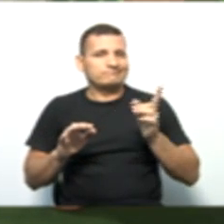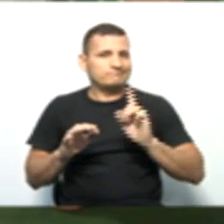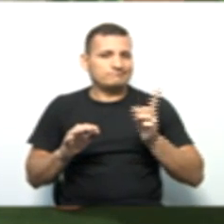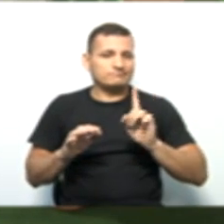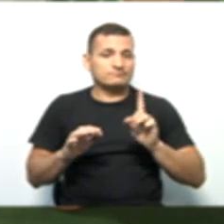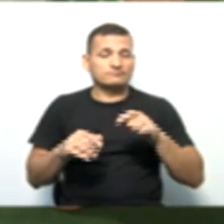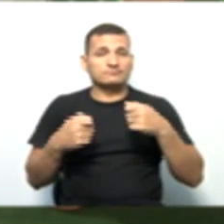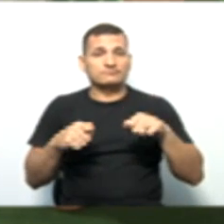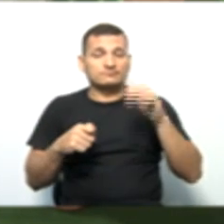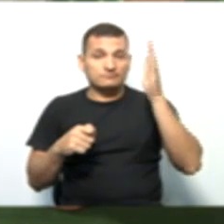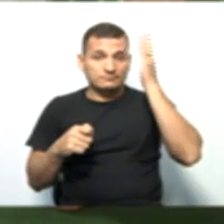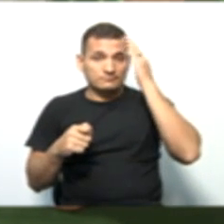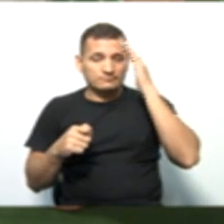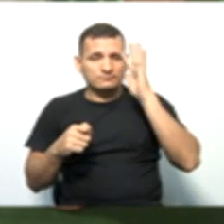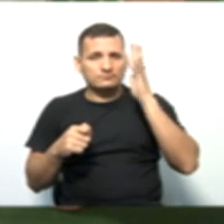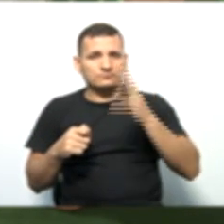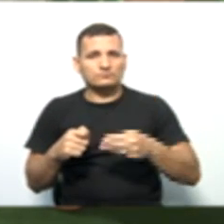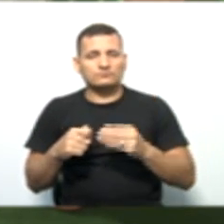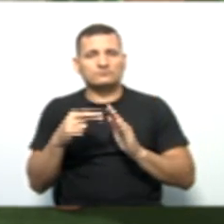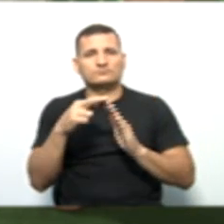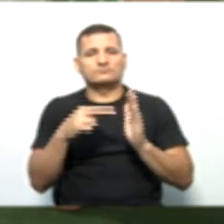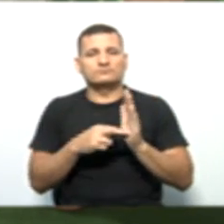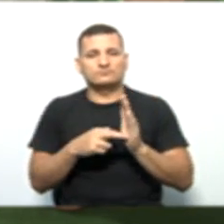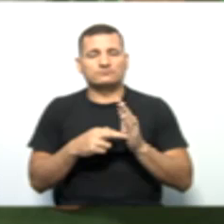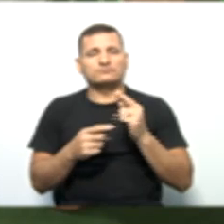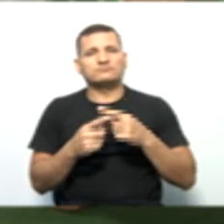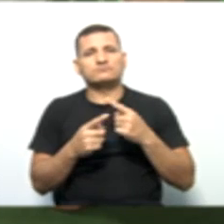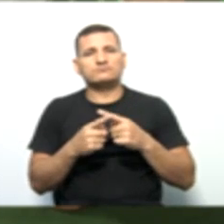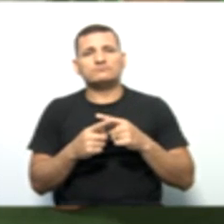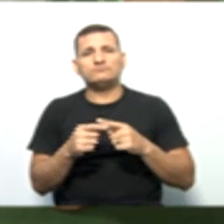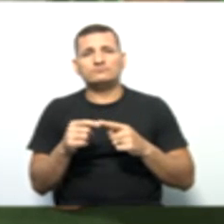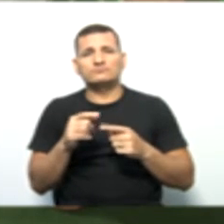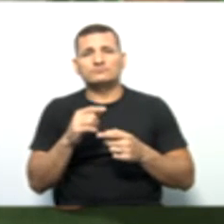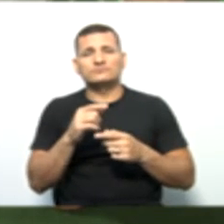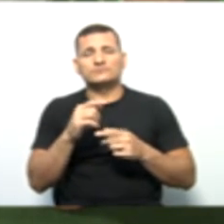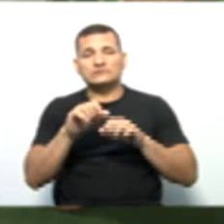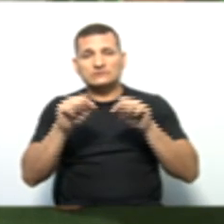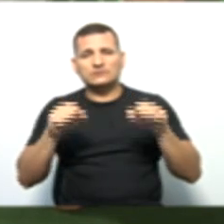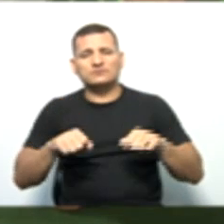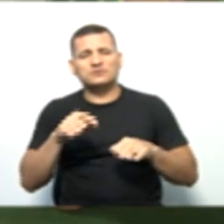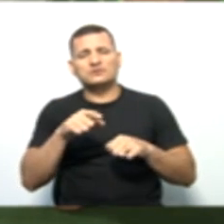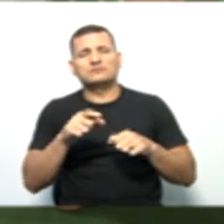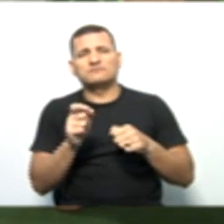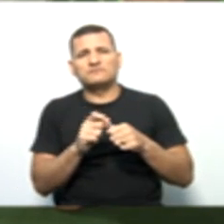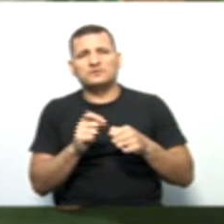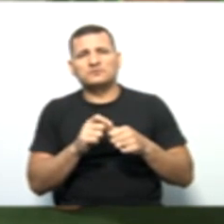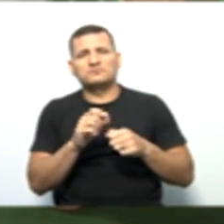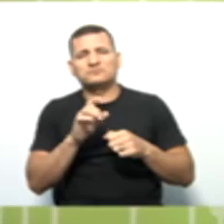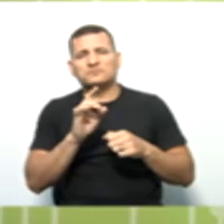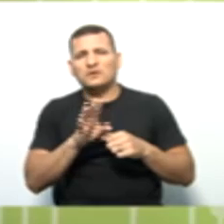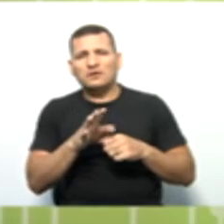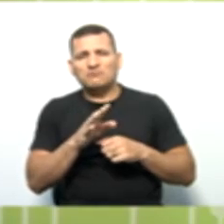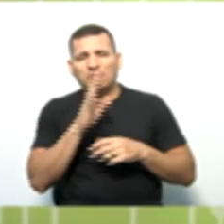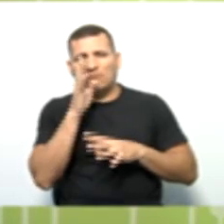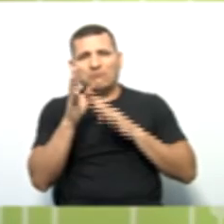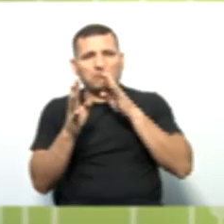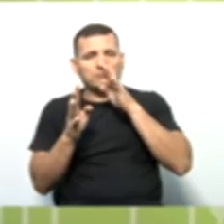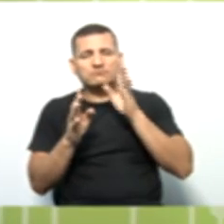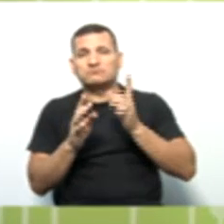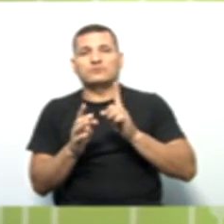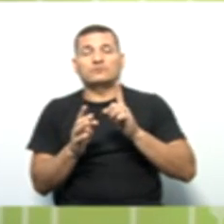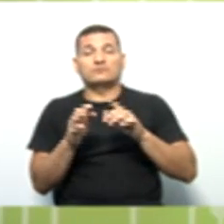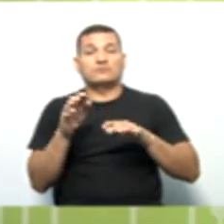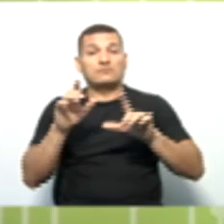você tem que saber todos os requisitos. Por quê? Porque nada foi feito por acaso ali no seu sistema. Então, essa tela de cadastro de usuário, às vezes ela